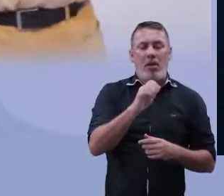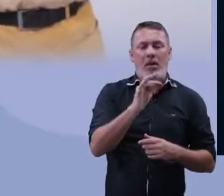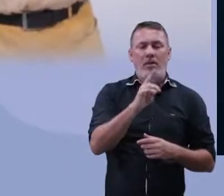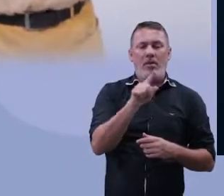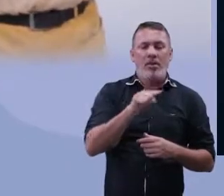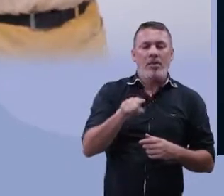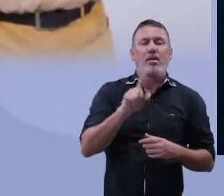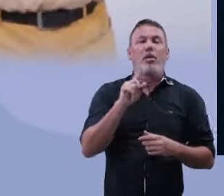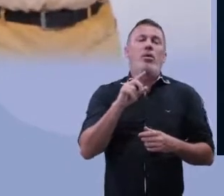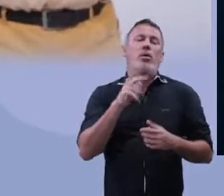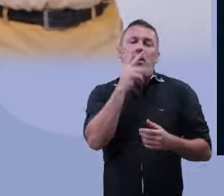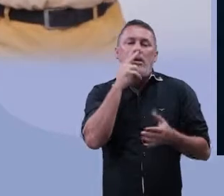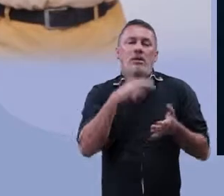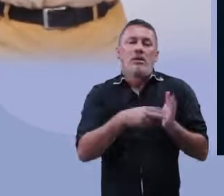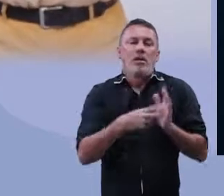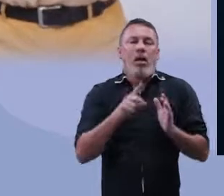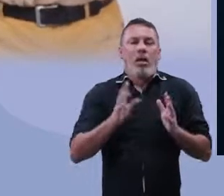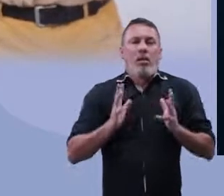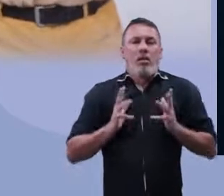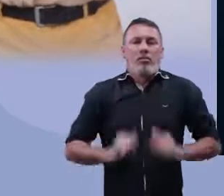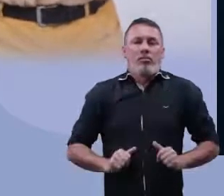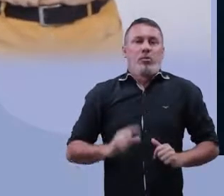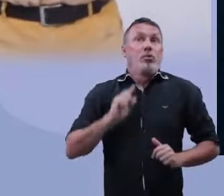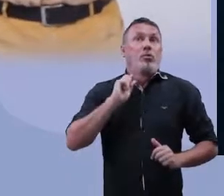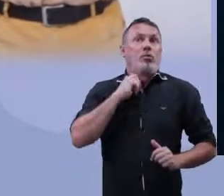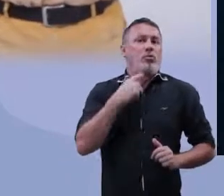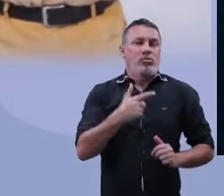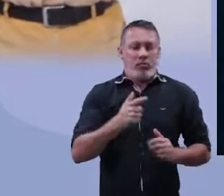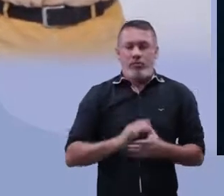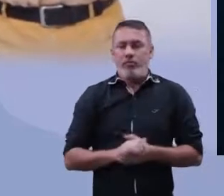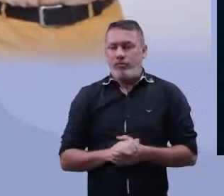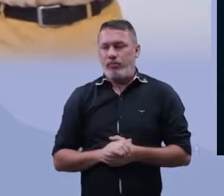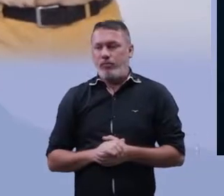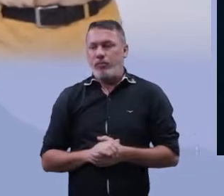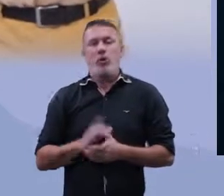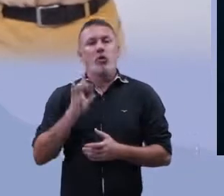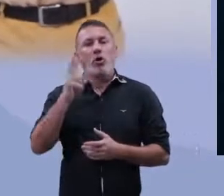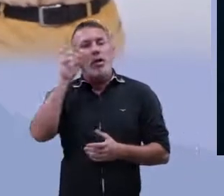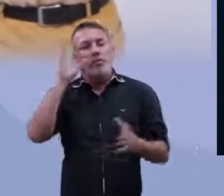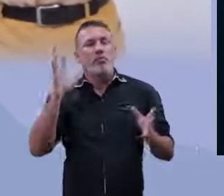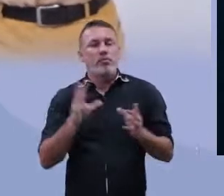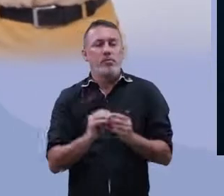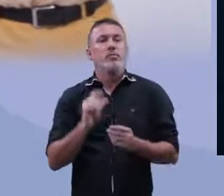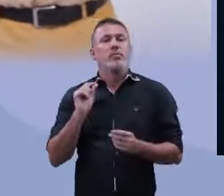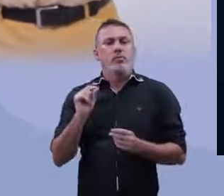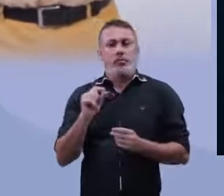energias limpas. Né? Então, né,